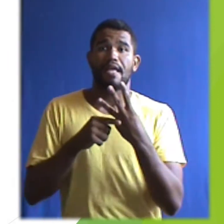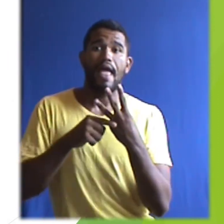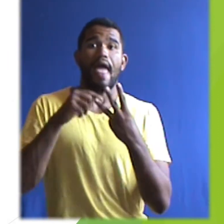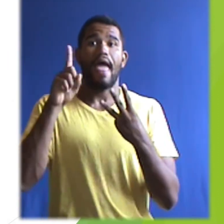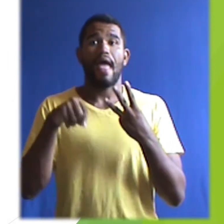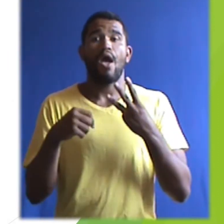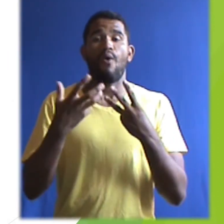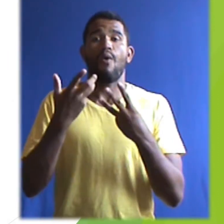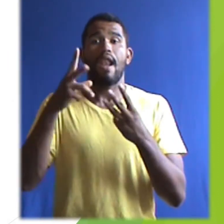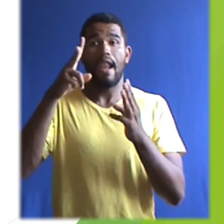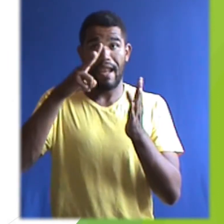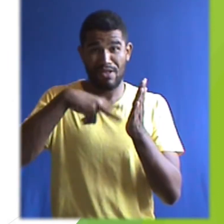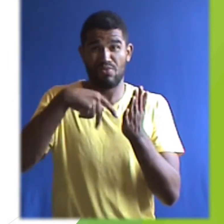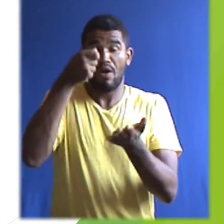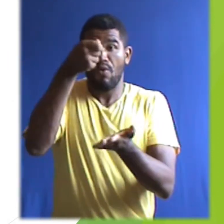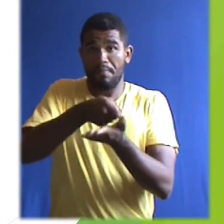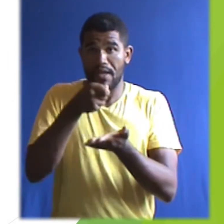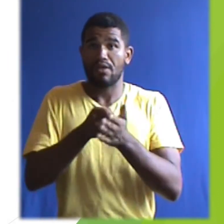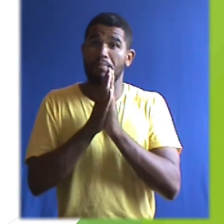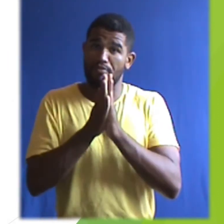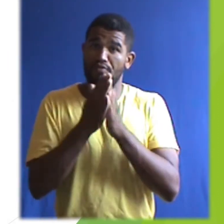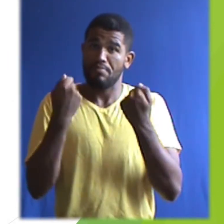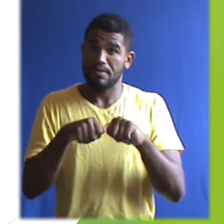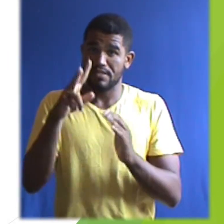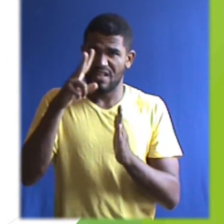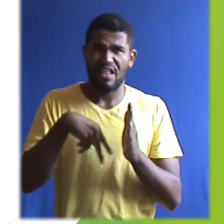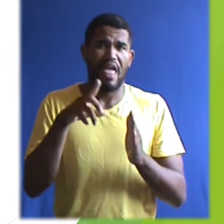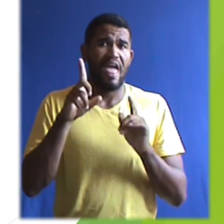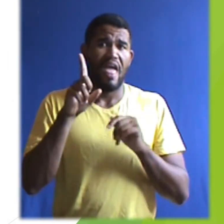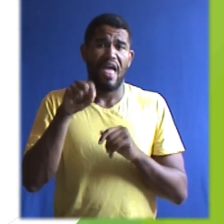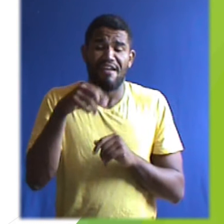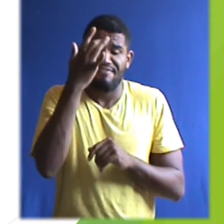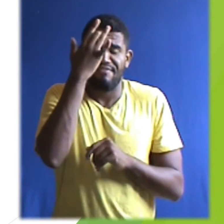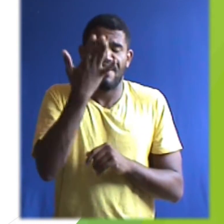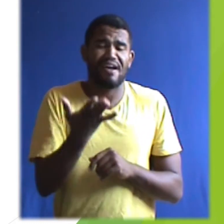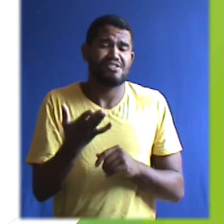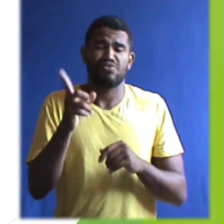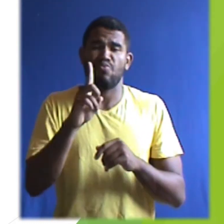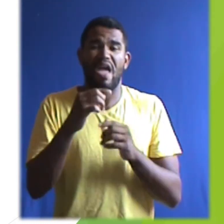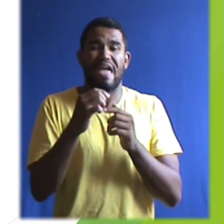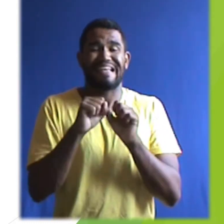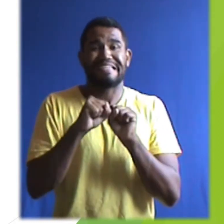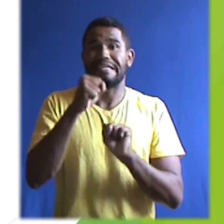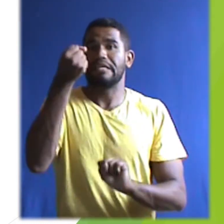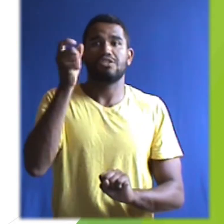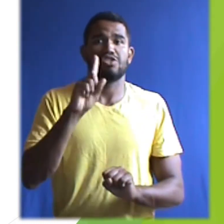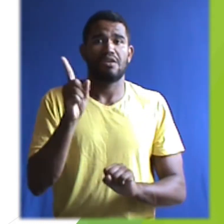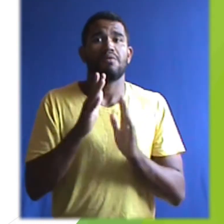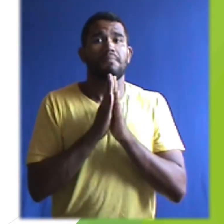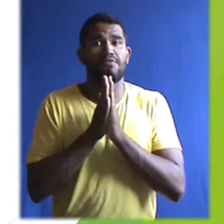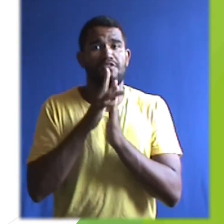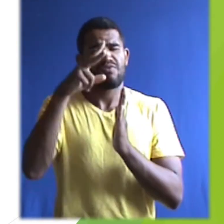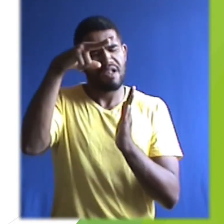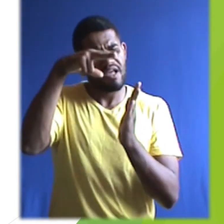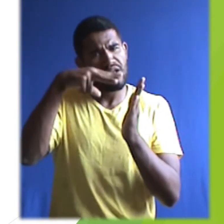Então, esse livro Leitura e Escrita, esse caderno e esse e-book são os 3 materiais de leitura obrigatória. São materiais super tranquilos, não são